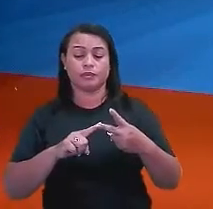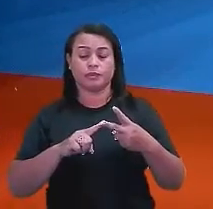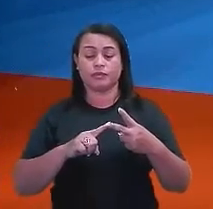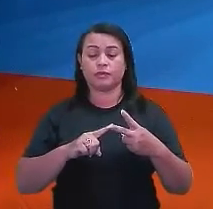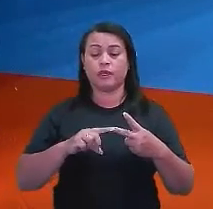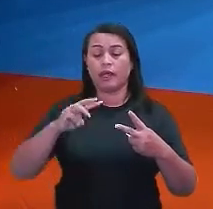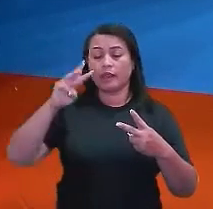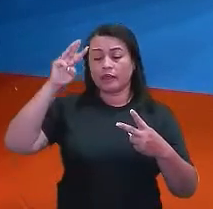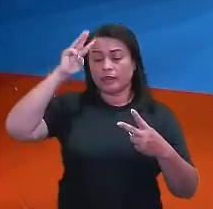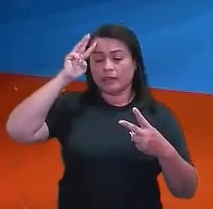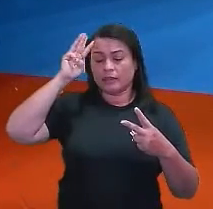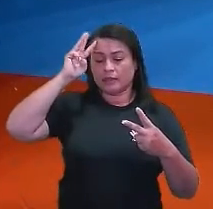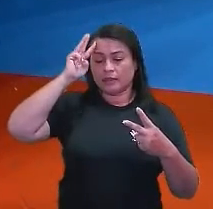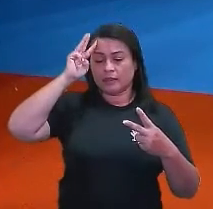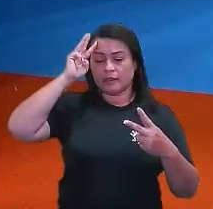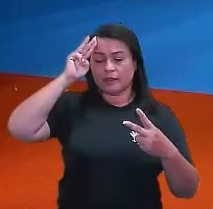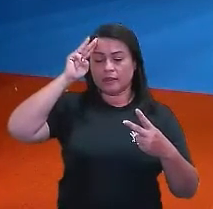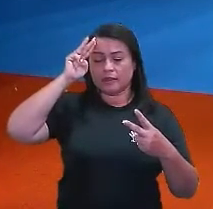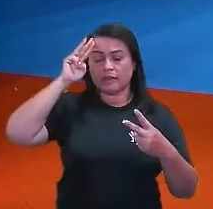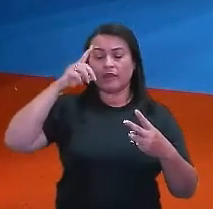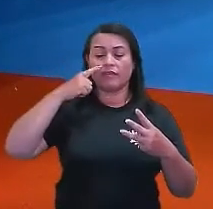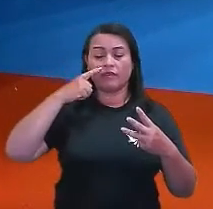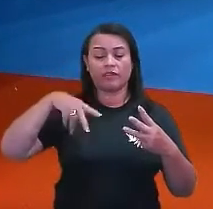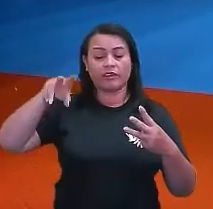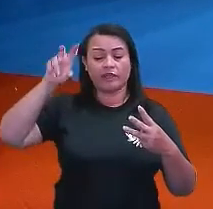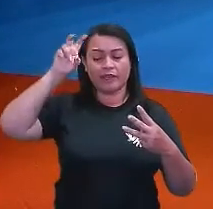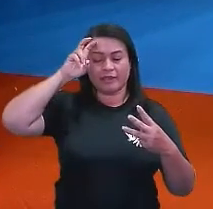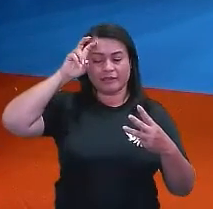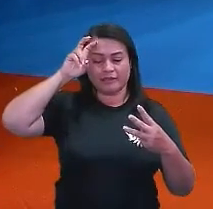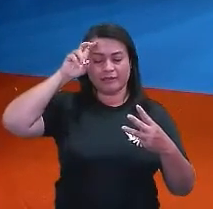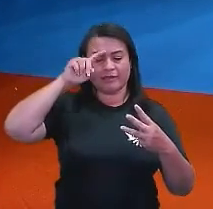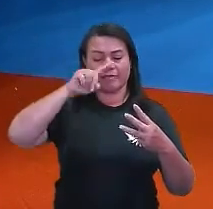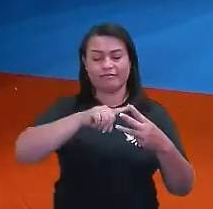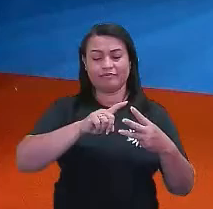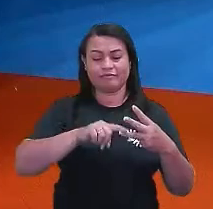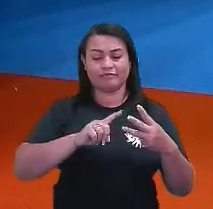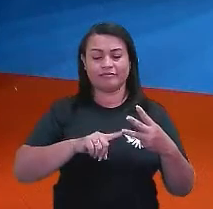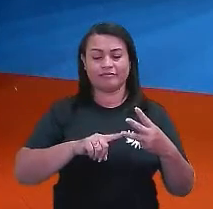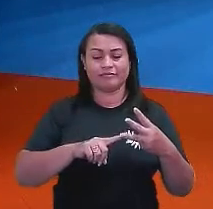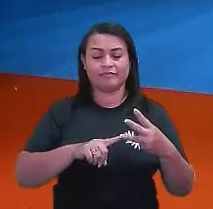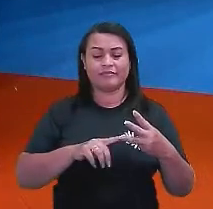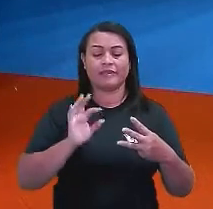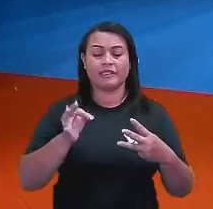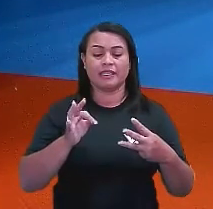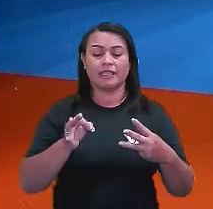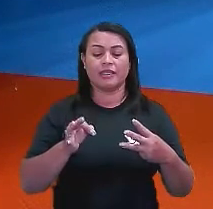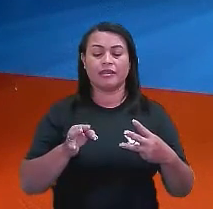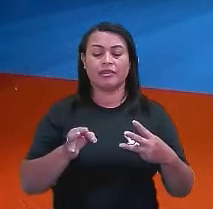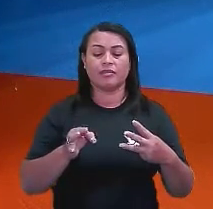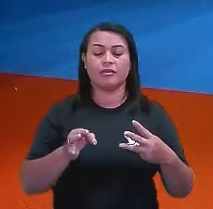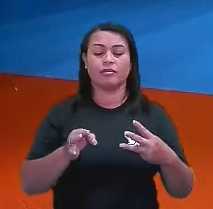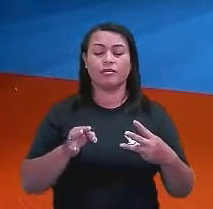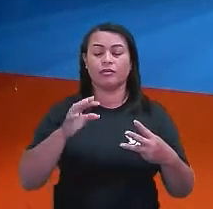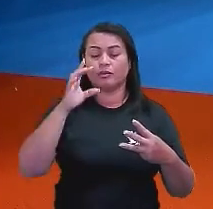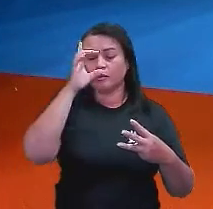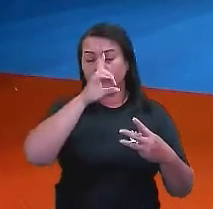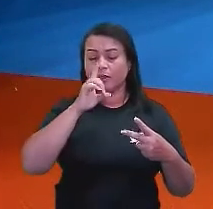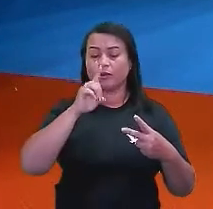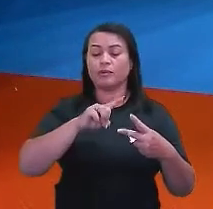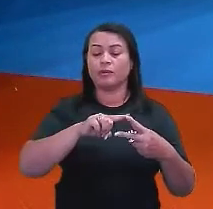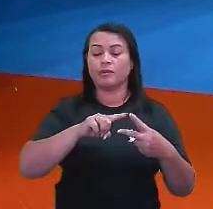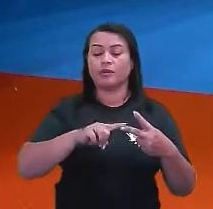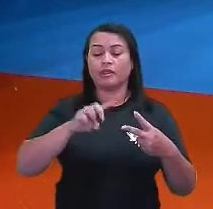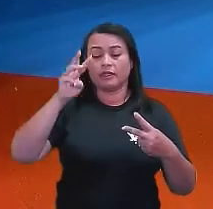foi na terça-feira e vi que foi na quinta-feira, tá? Então, qual foram os dias?